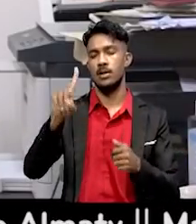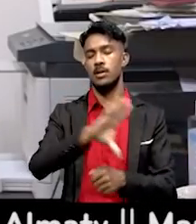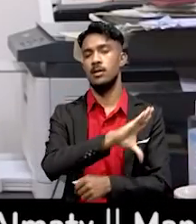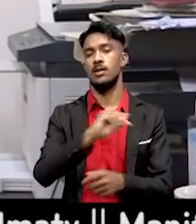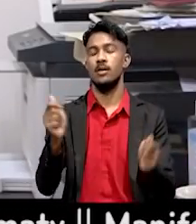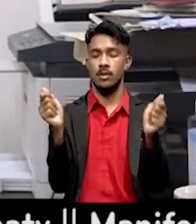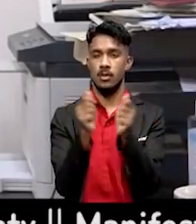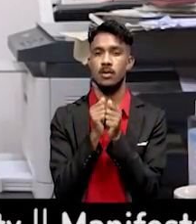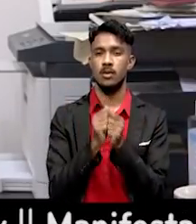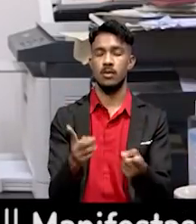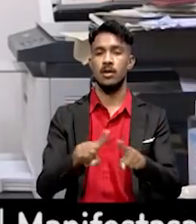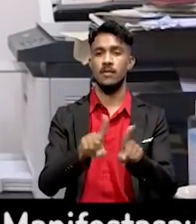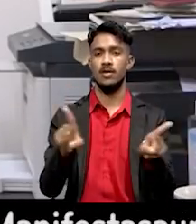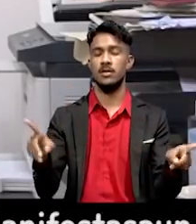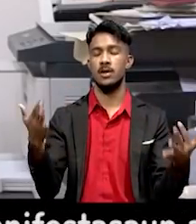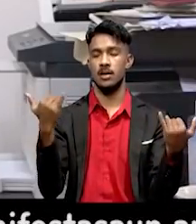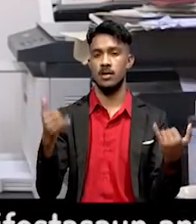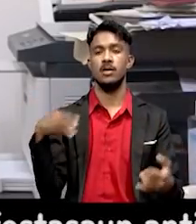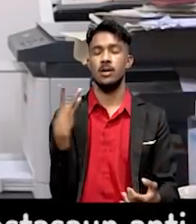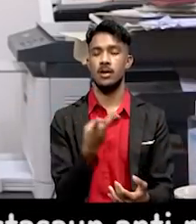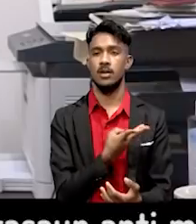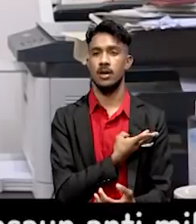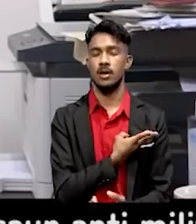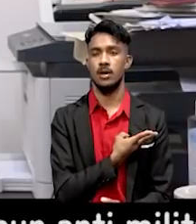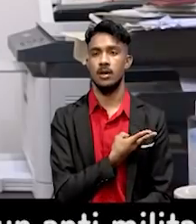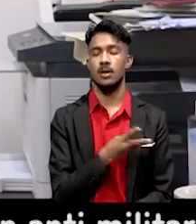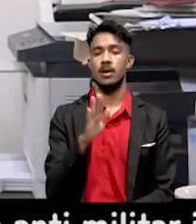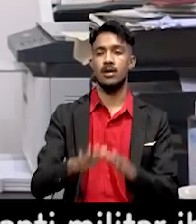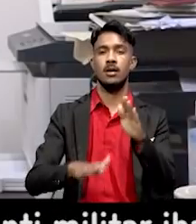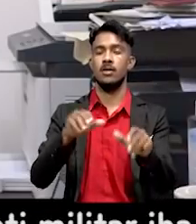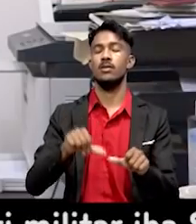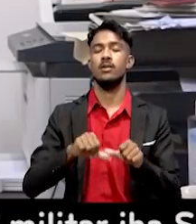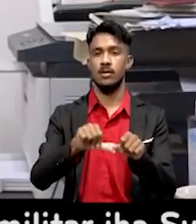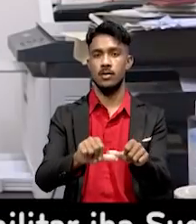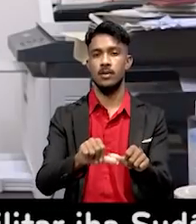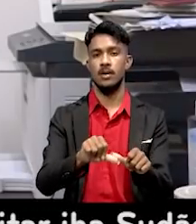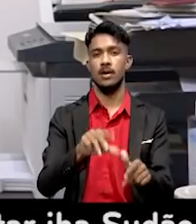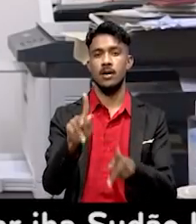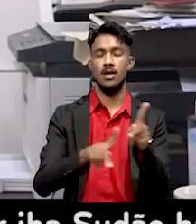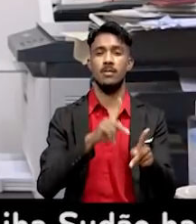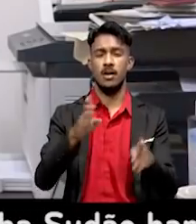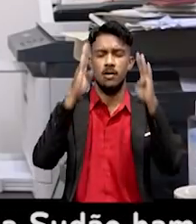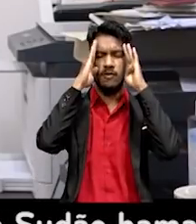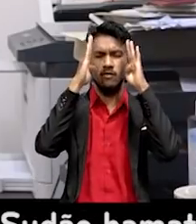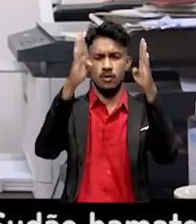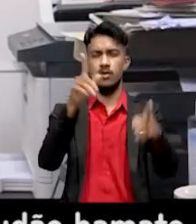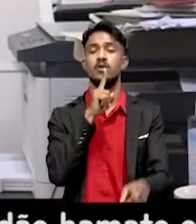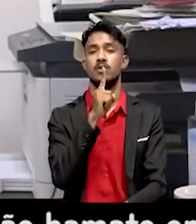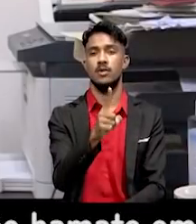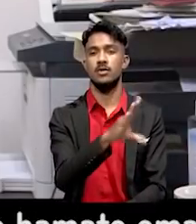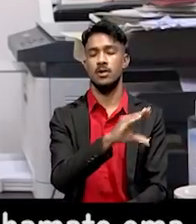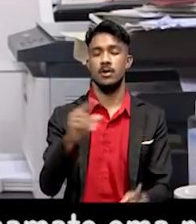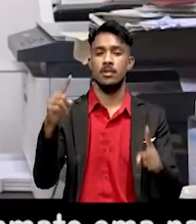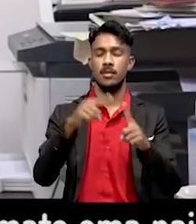ho differences ne be agora la lockdown agora da down la hela atune é mane focus lo de ba ia